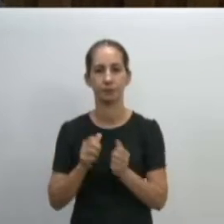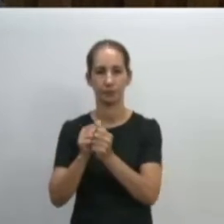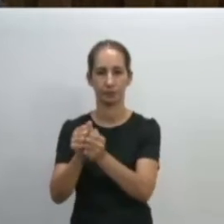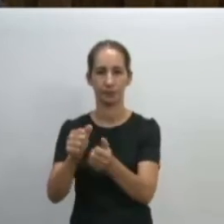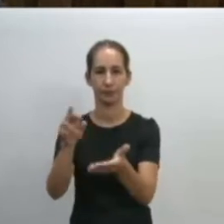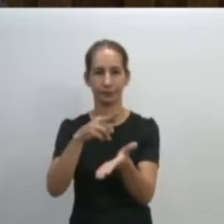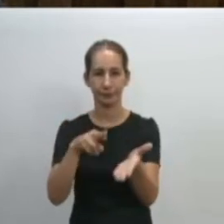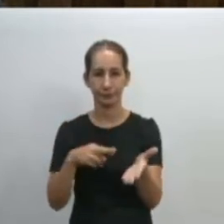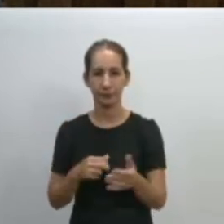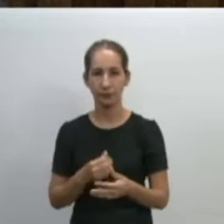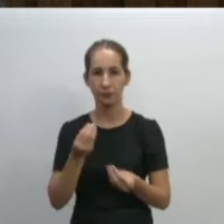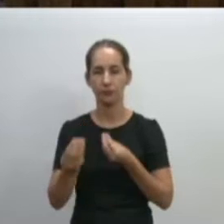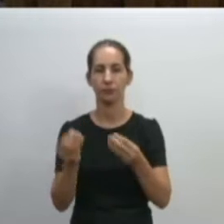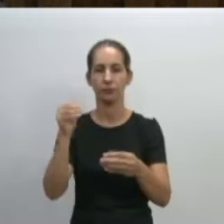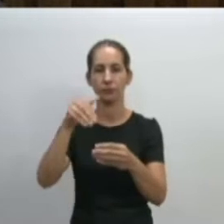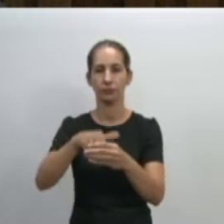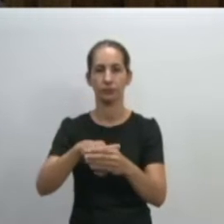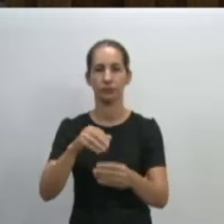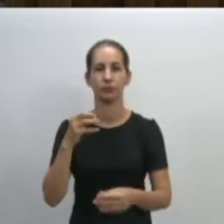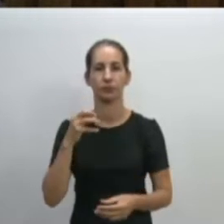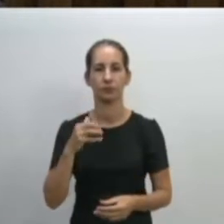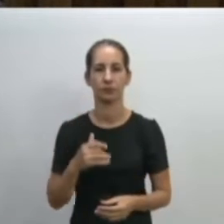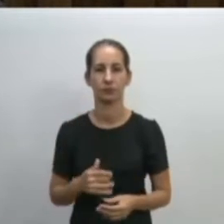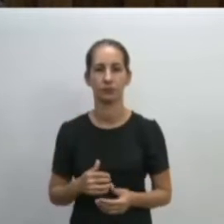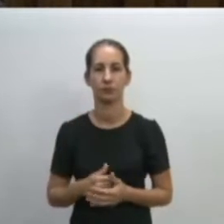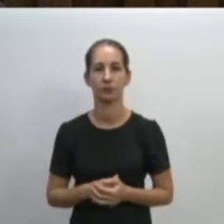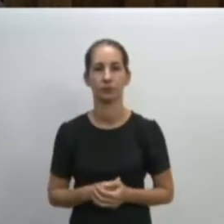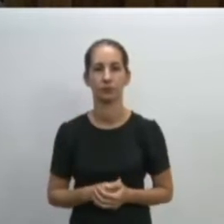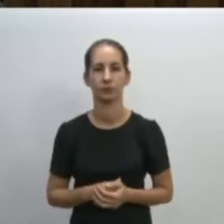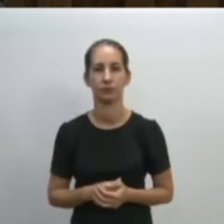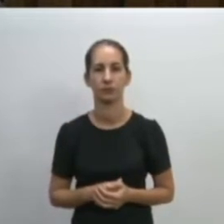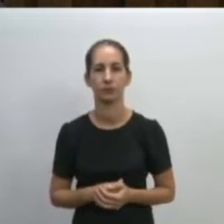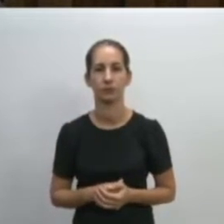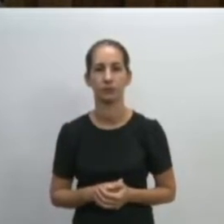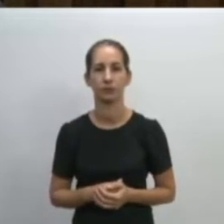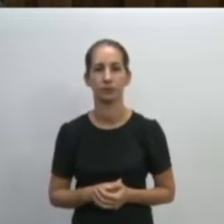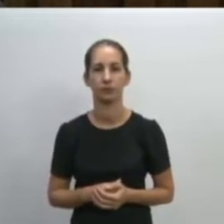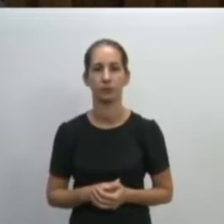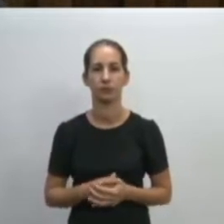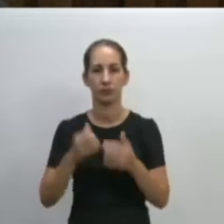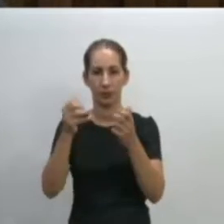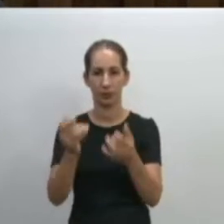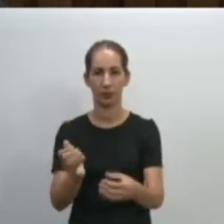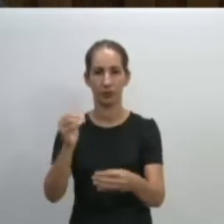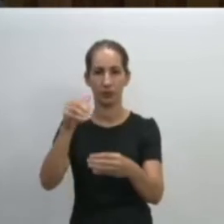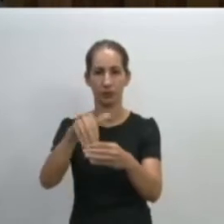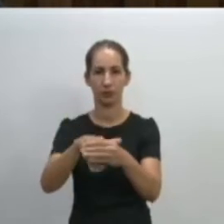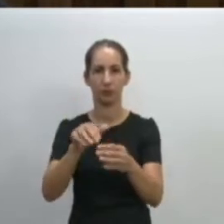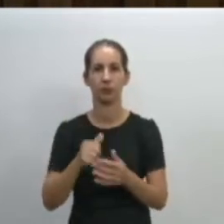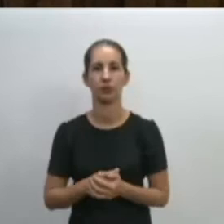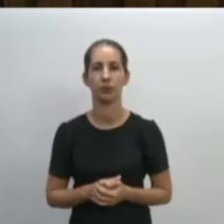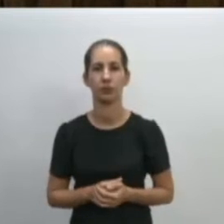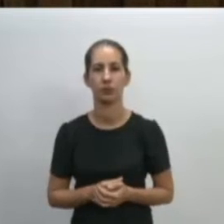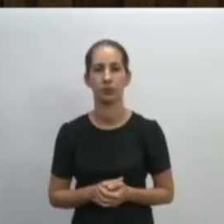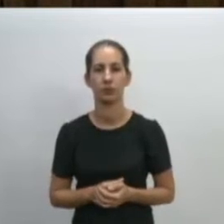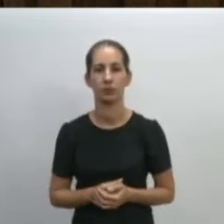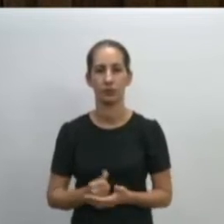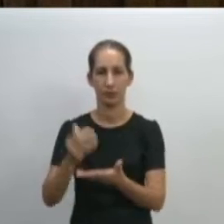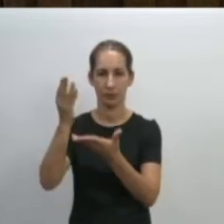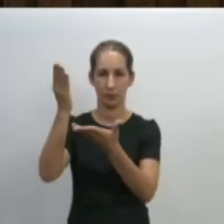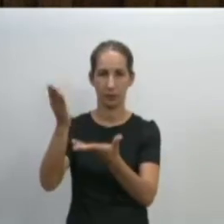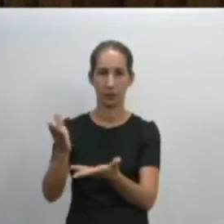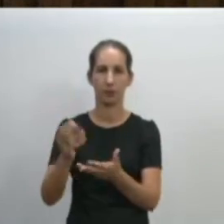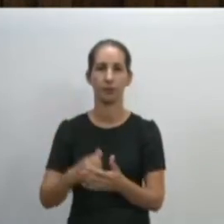o relator. Como vota o vereador Bispo Francisco de Assis? Declaração de voto, senhor presidente. Declaração de voto para Vossa